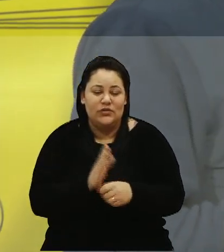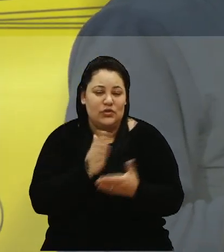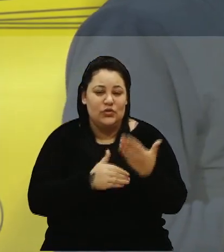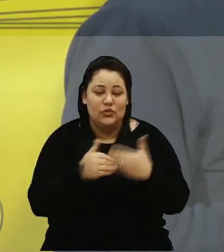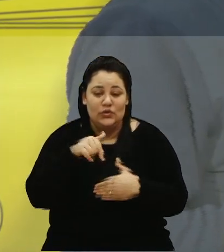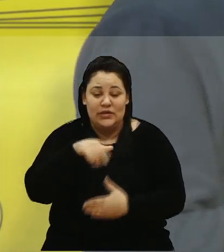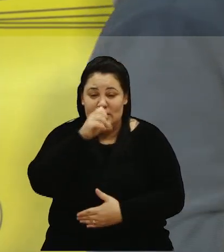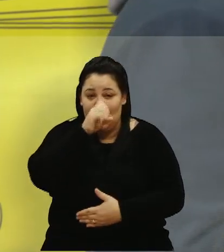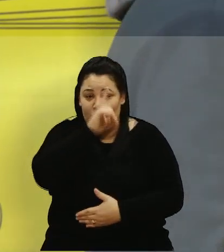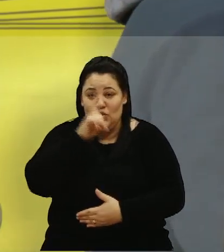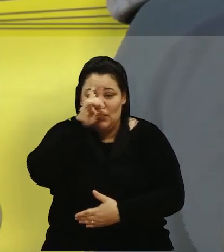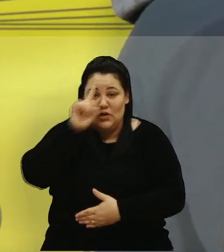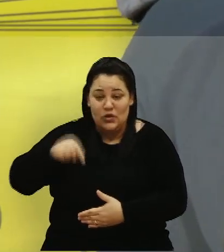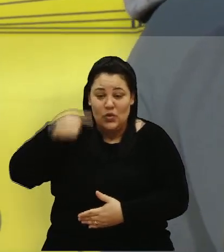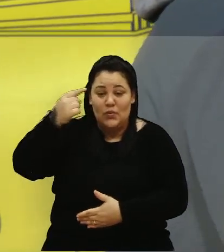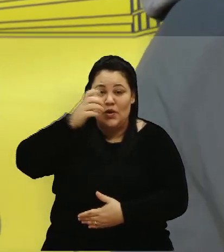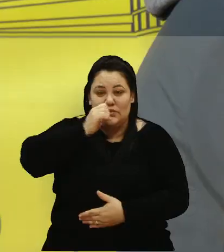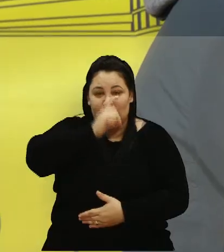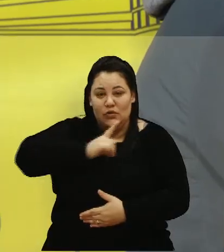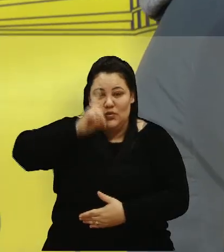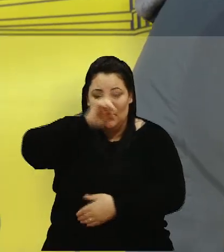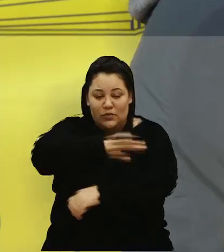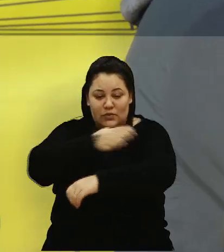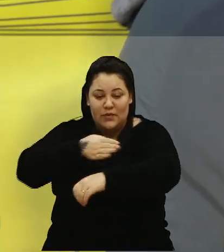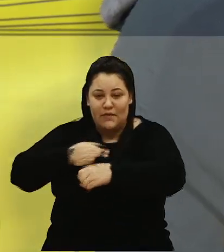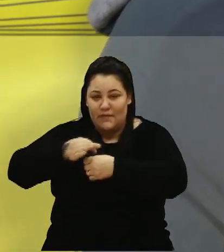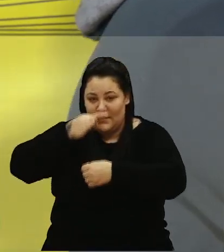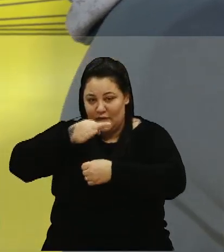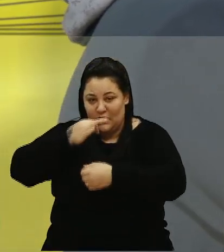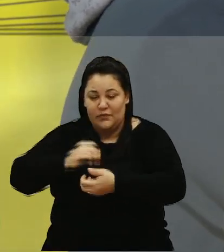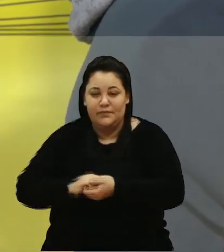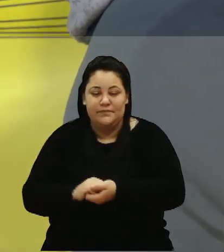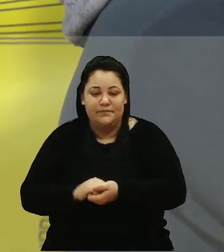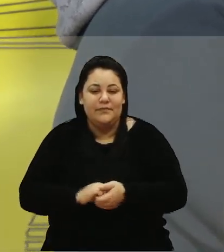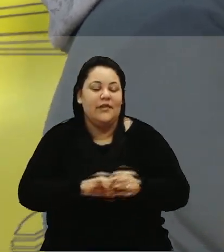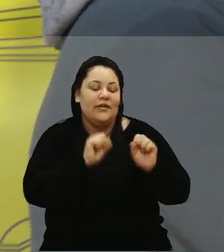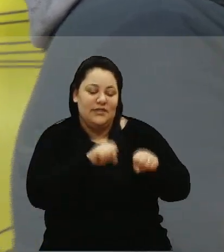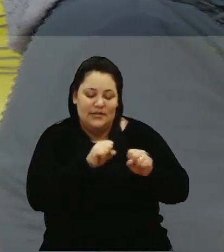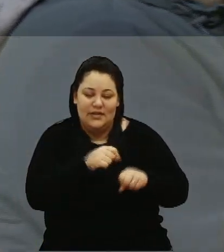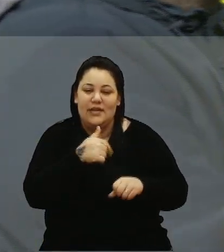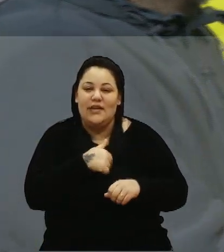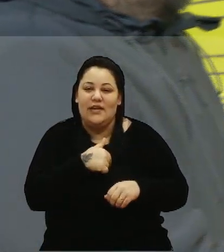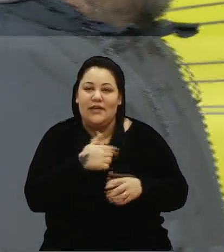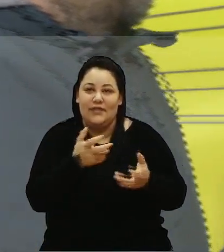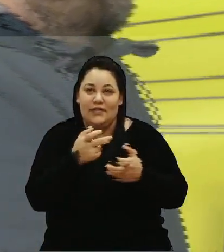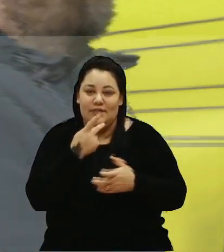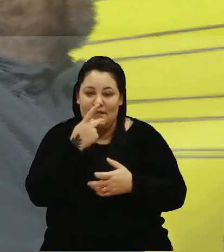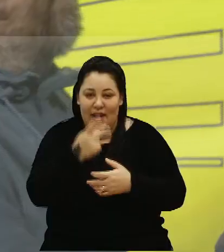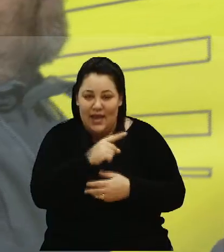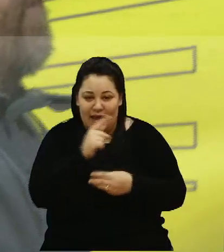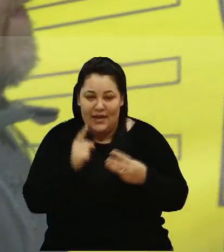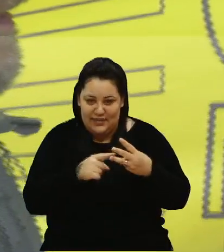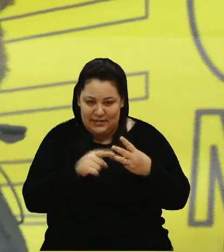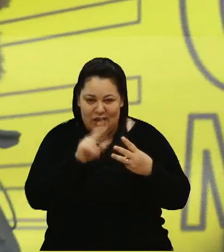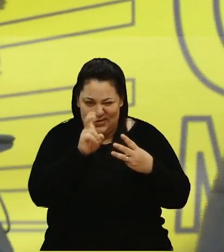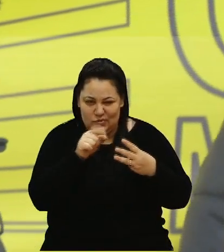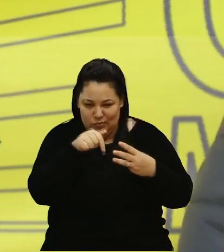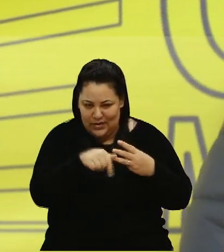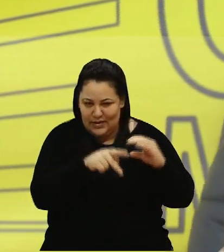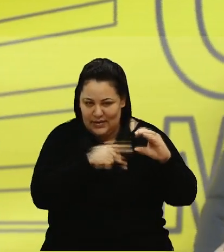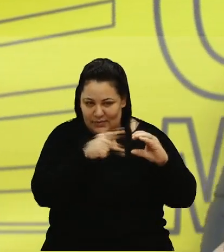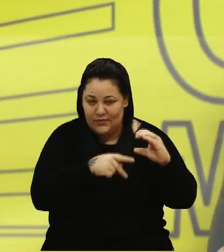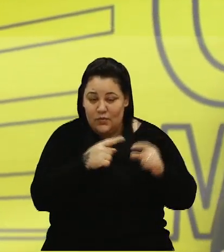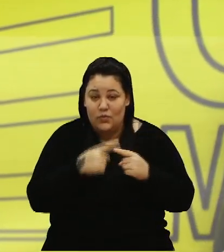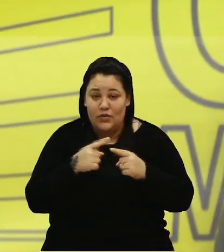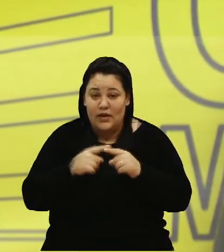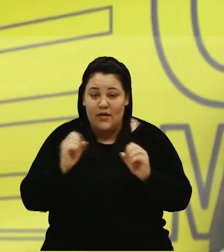de semana e no próximo nos pavilhões da Festa da Uva. Justamente, também fiz questão de trazer o assunto para a Câmara de Vereadores, porque é um evento que a